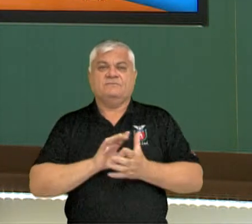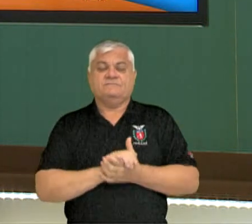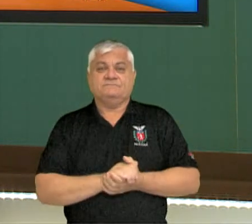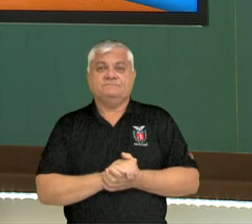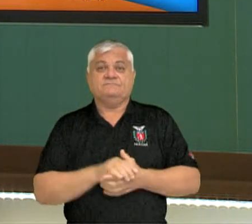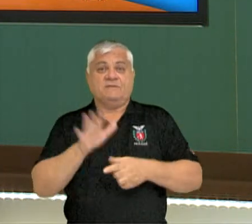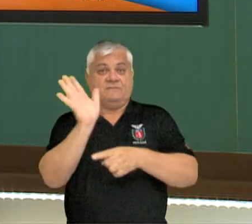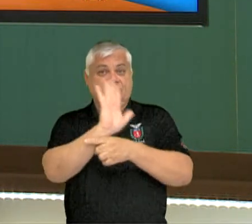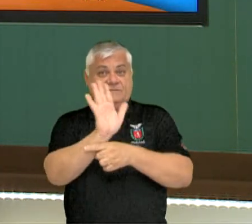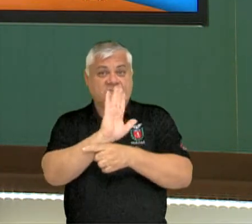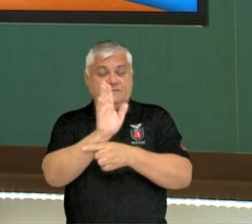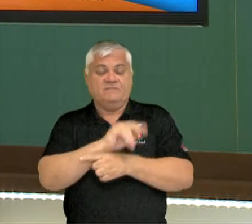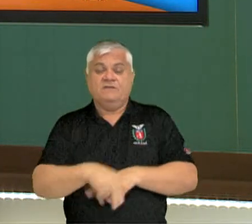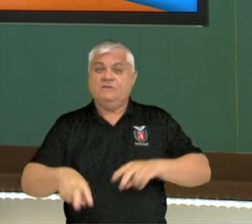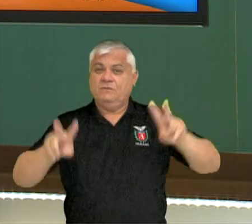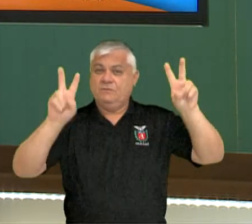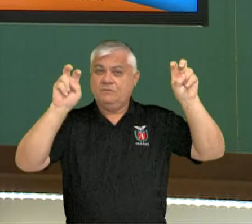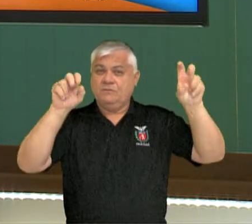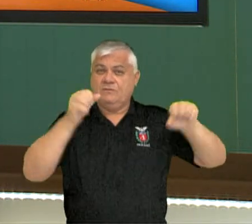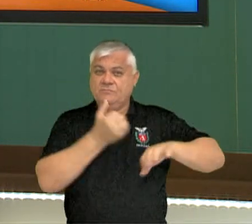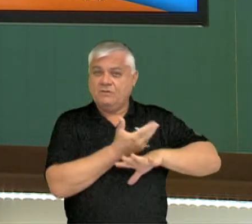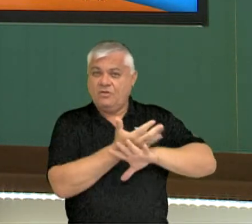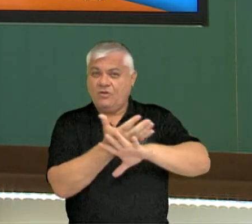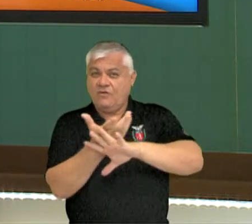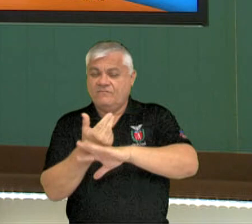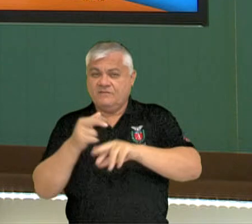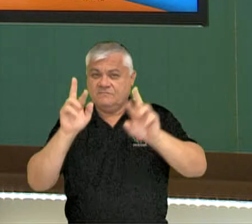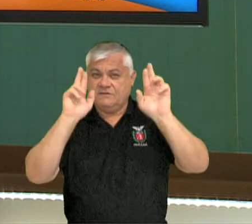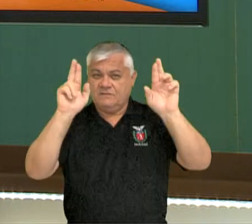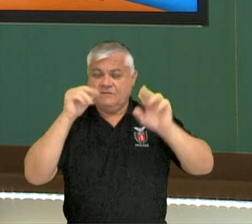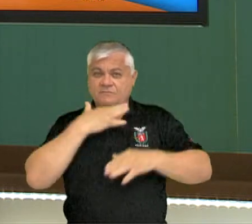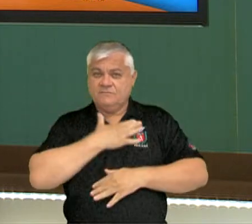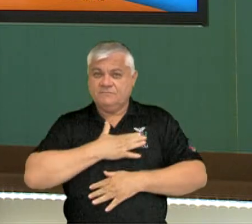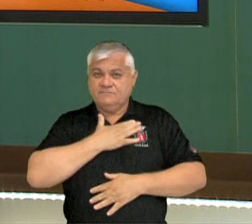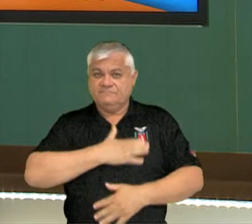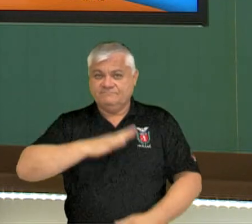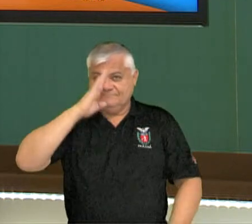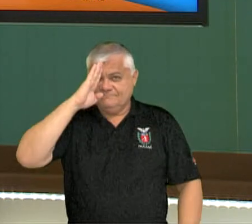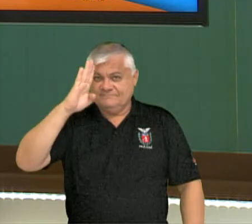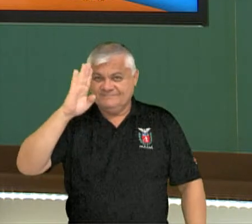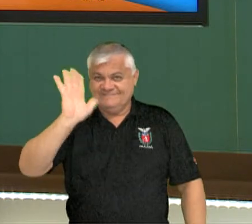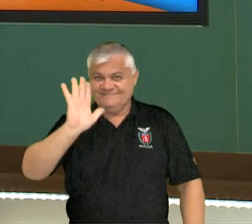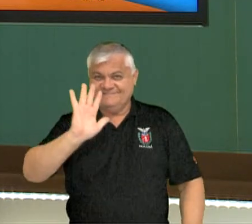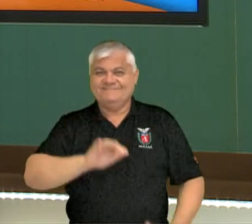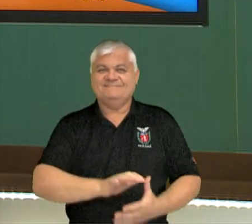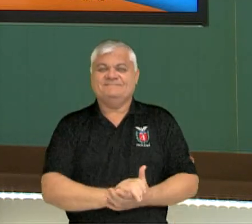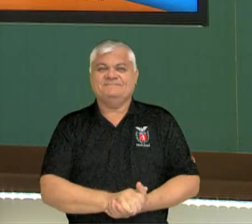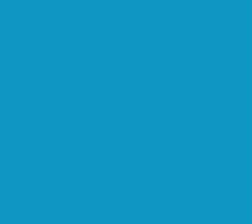Nesse vídeo, nós falamos sobre as briófitas. Espero que vocês tenham gostado. Até breve!